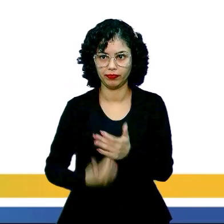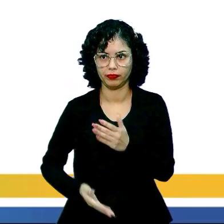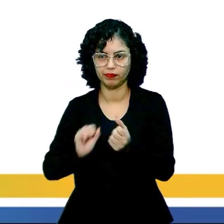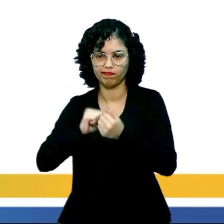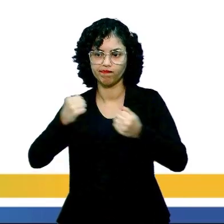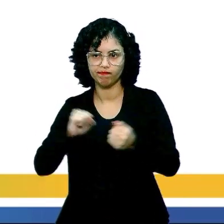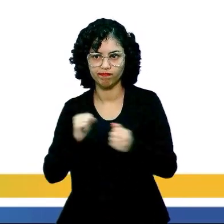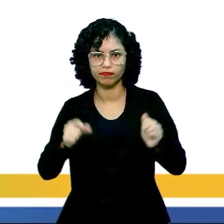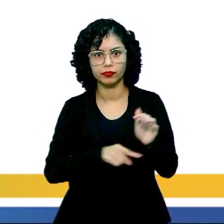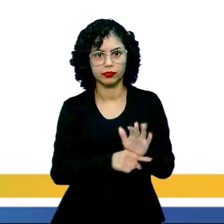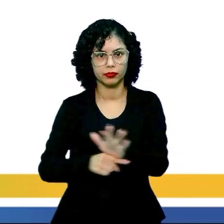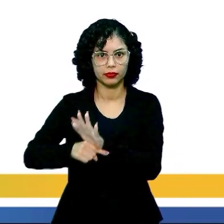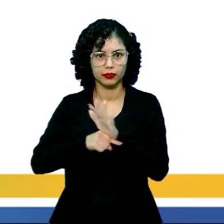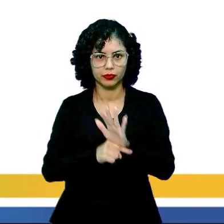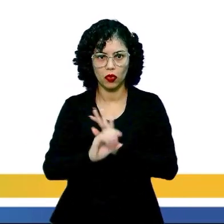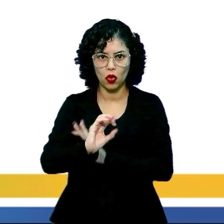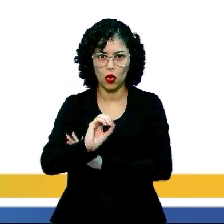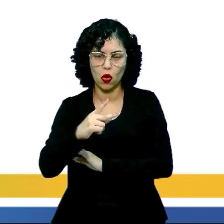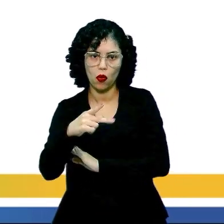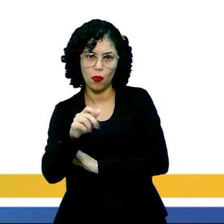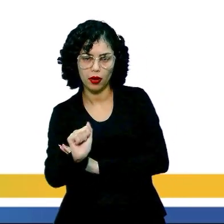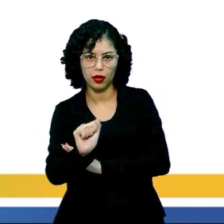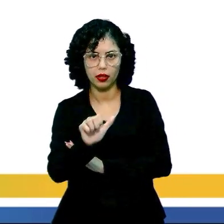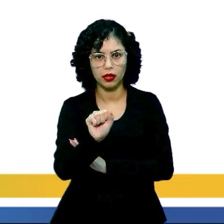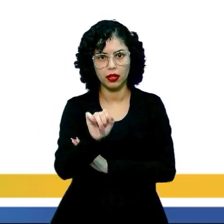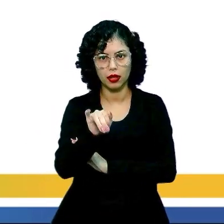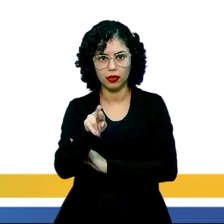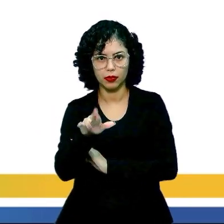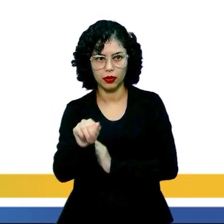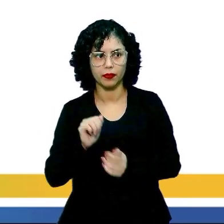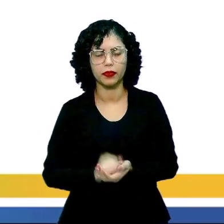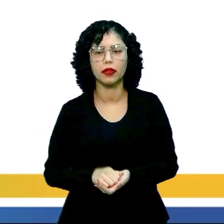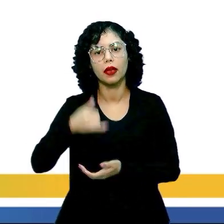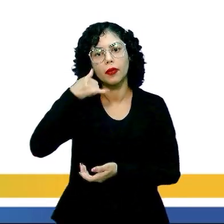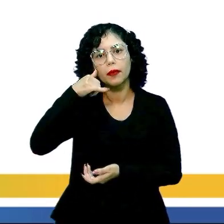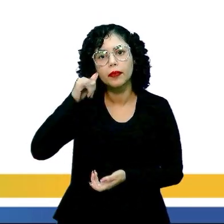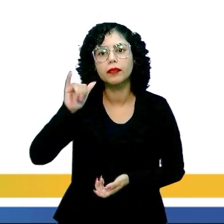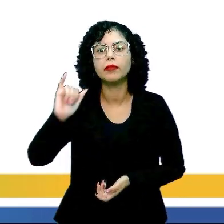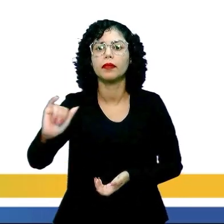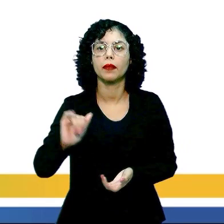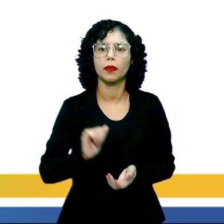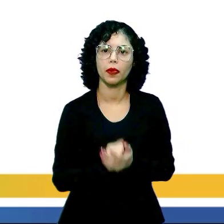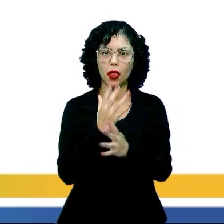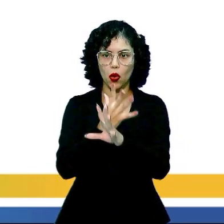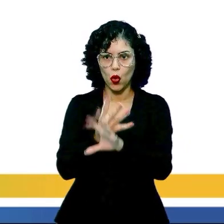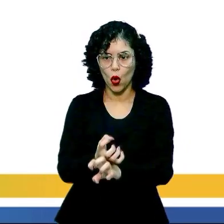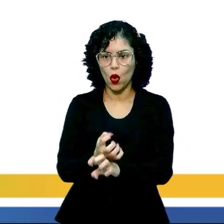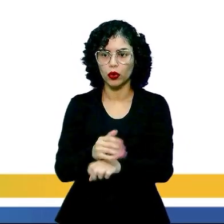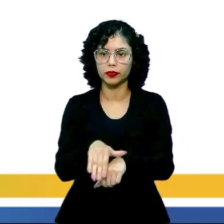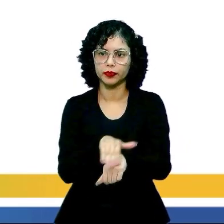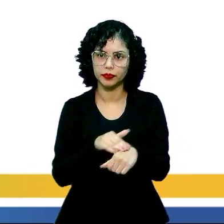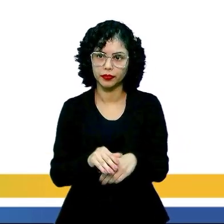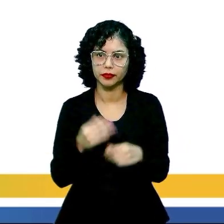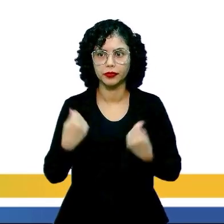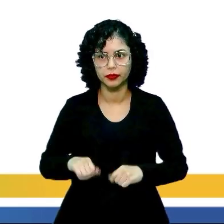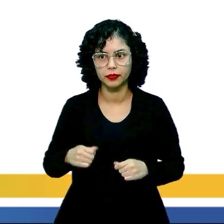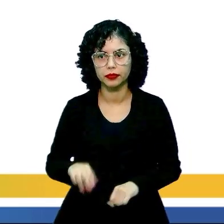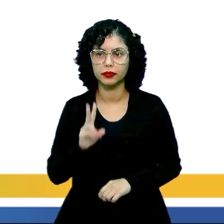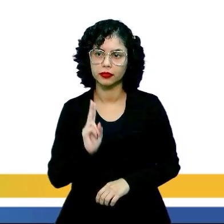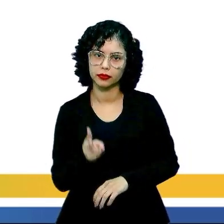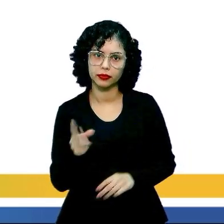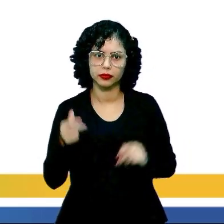perde sua elasticidade e se apresenta opaca e áspera. Para evitar o ressecamento da pele,